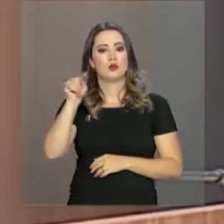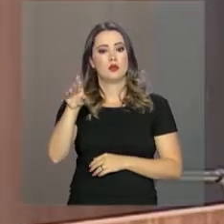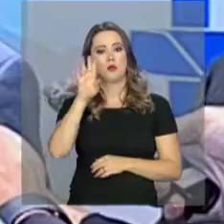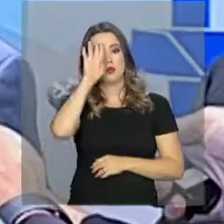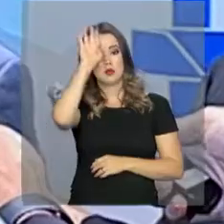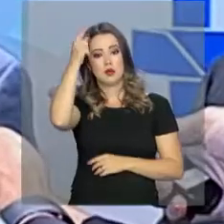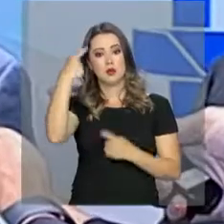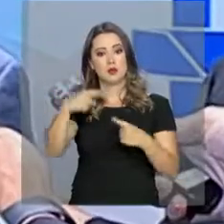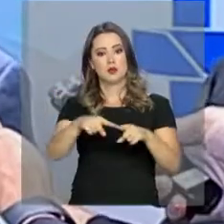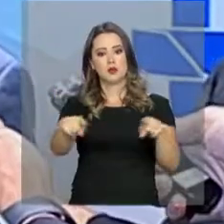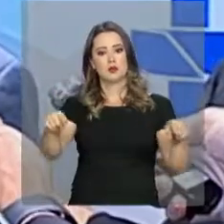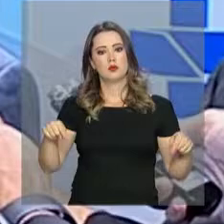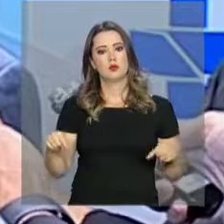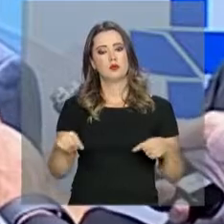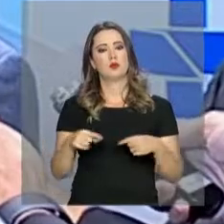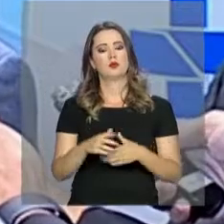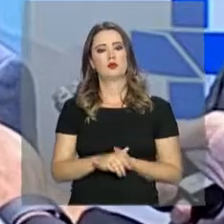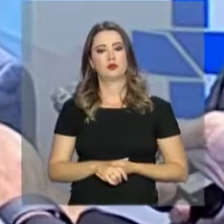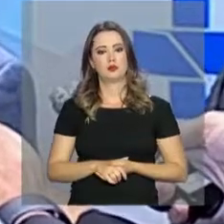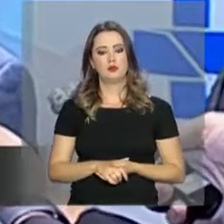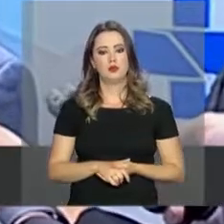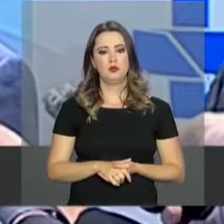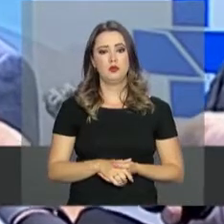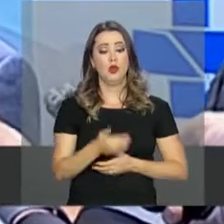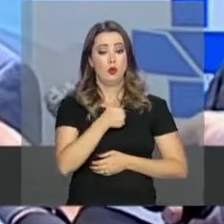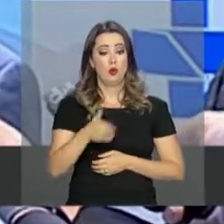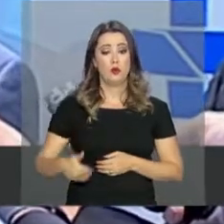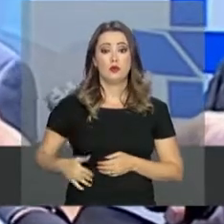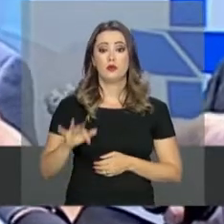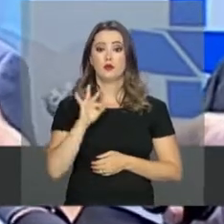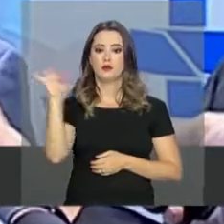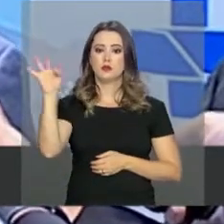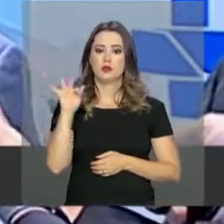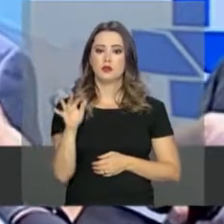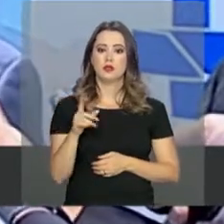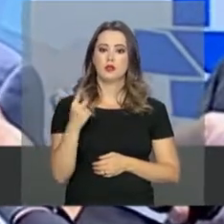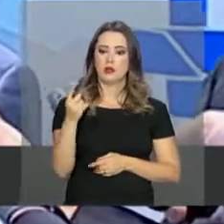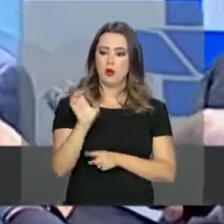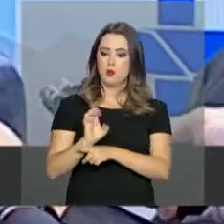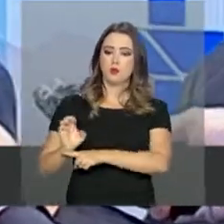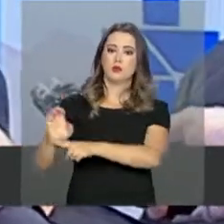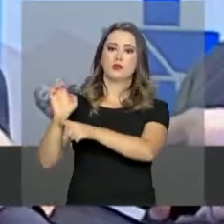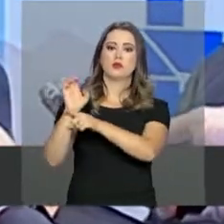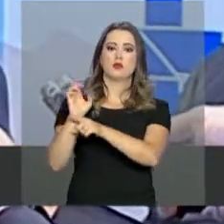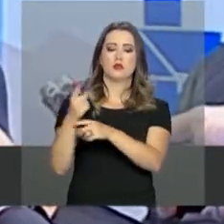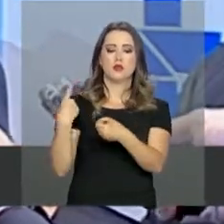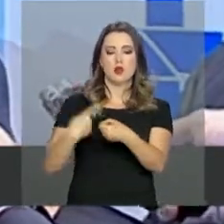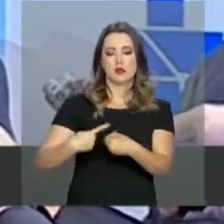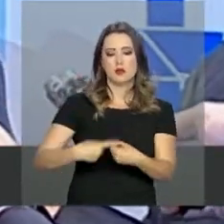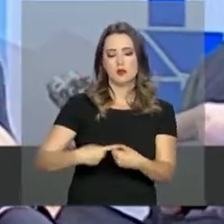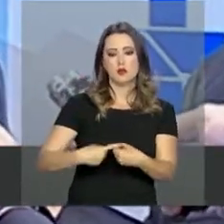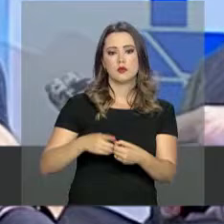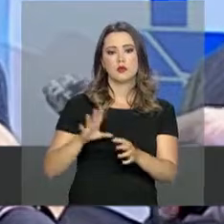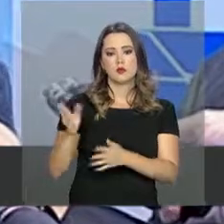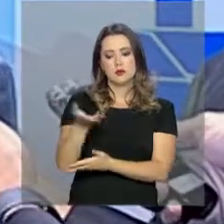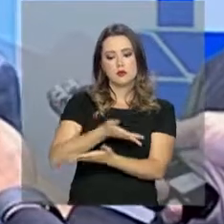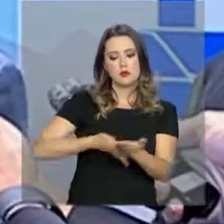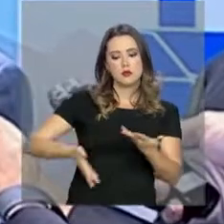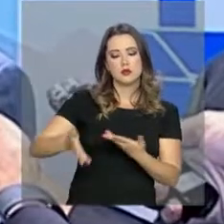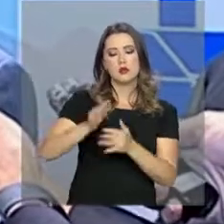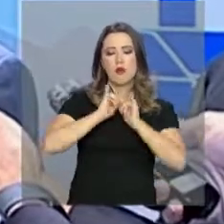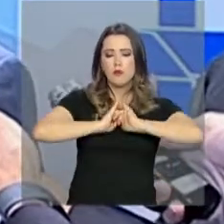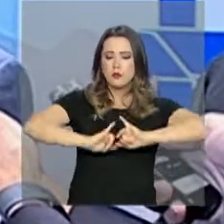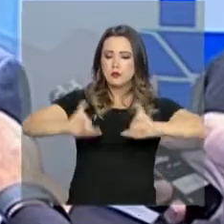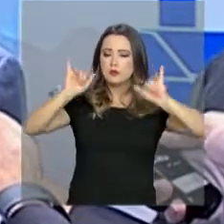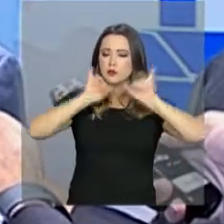é importante que não só o governo federal governo do estado os governos municipais é se envolva